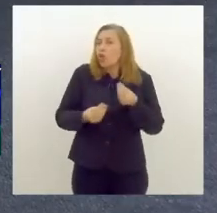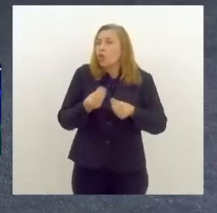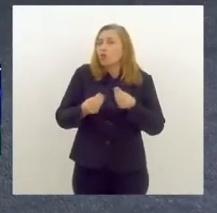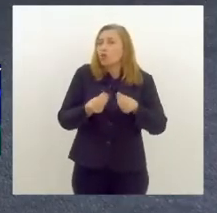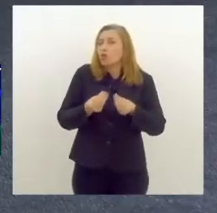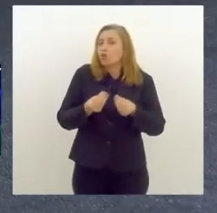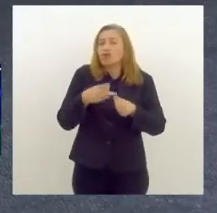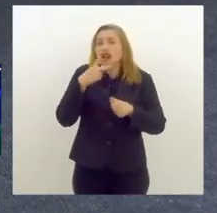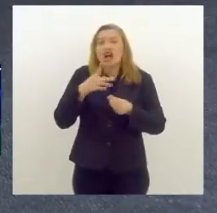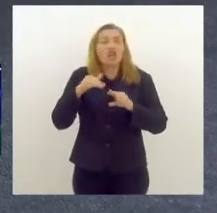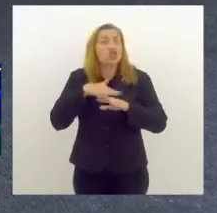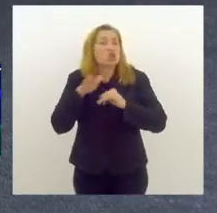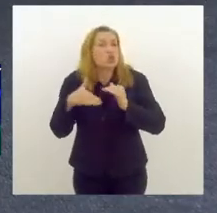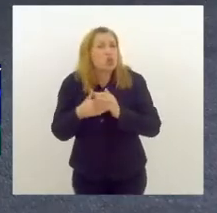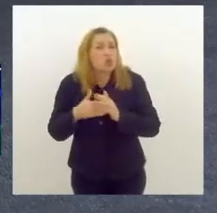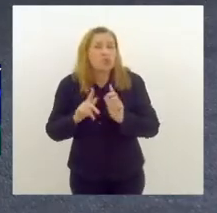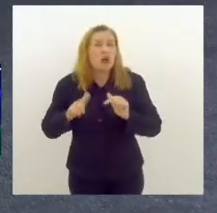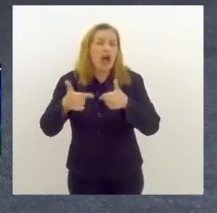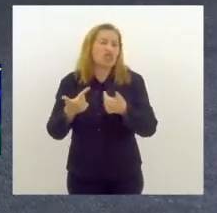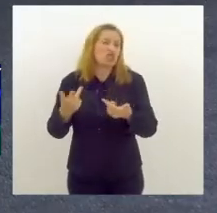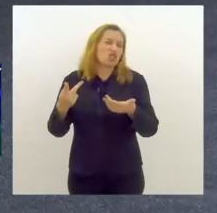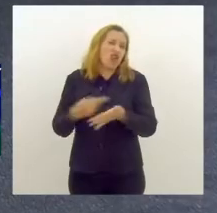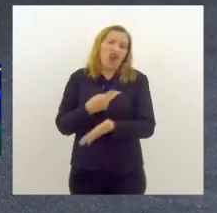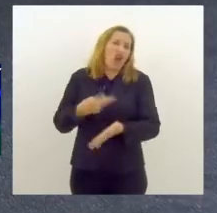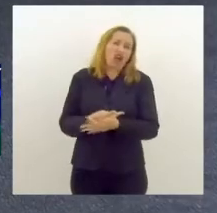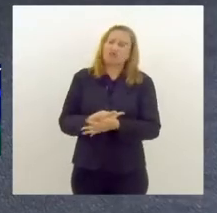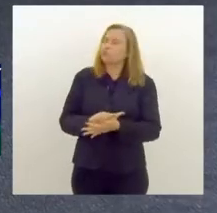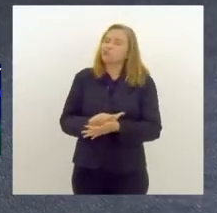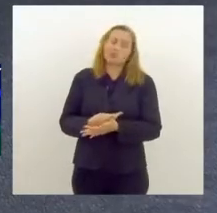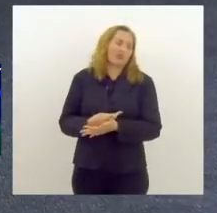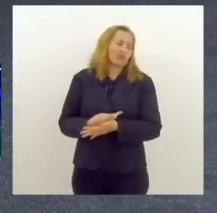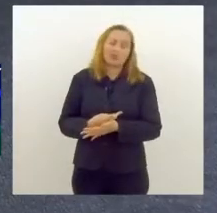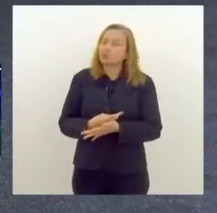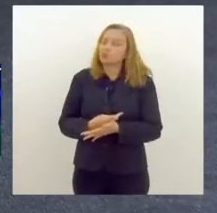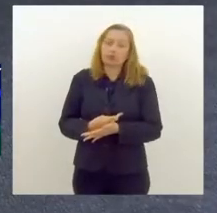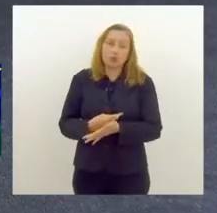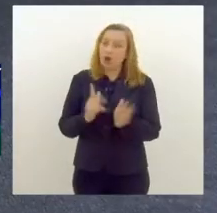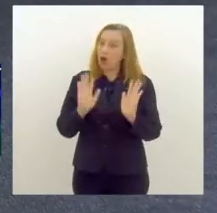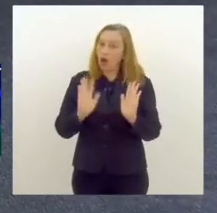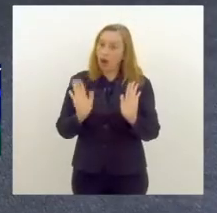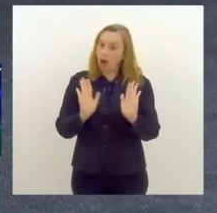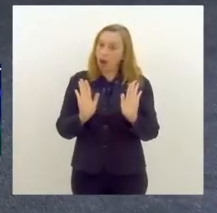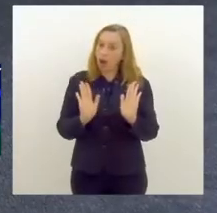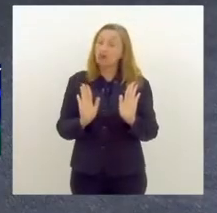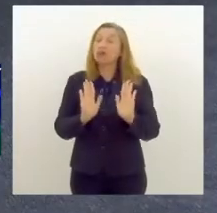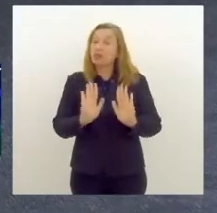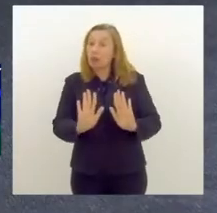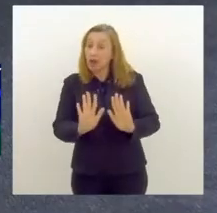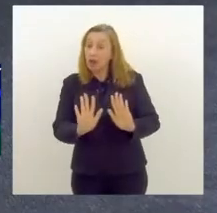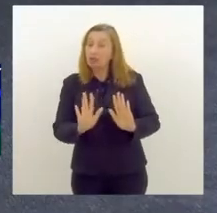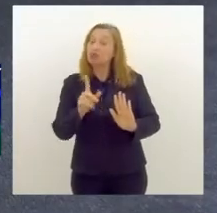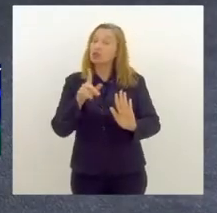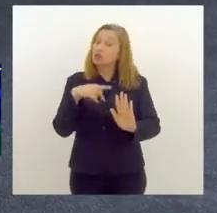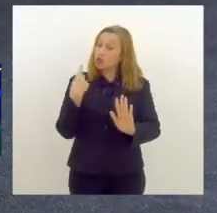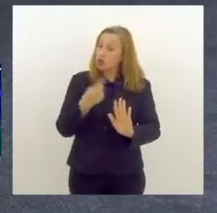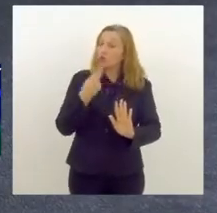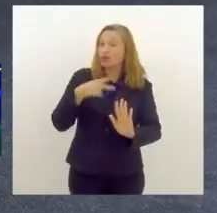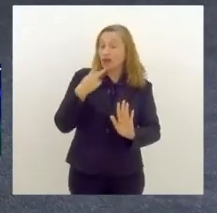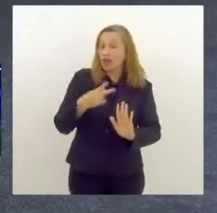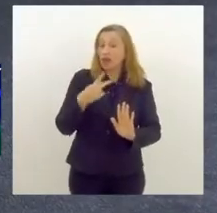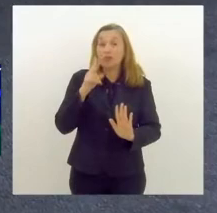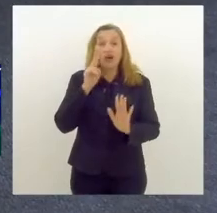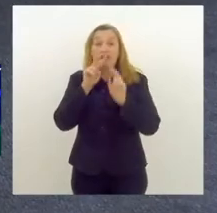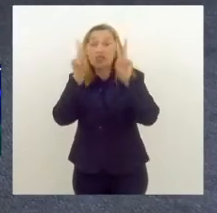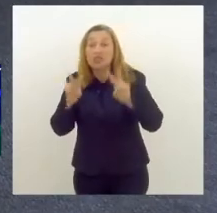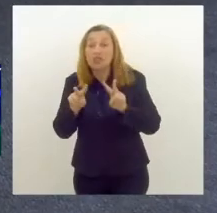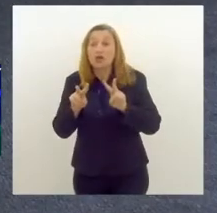uma generalização e colocar todas a priori sob suspeição, de modo algum. Mas o questionamento que nós fazemos é do ponto de